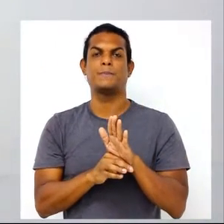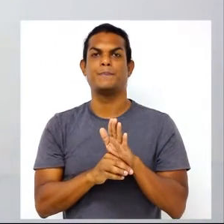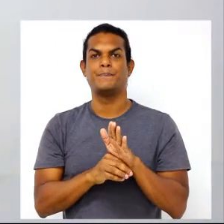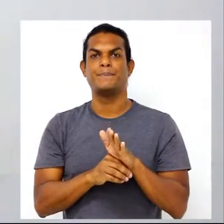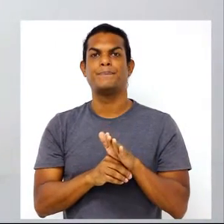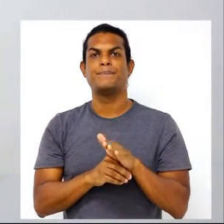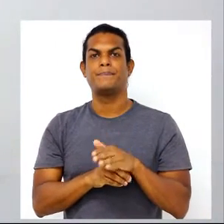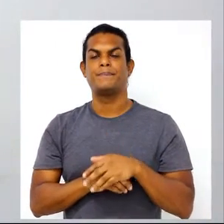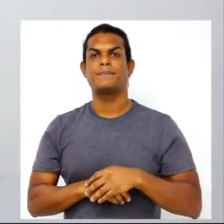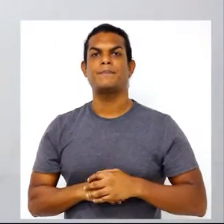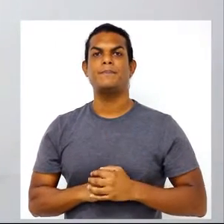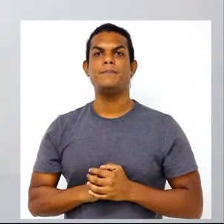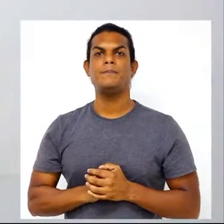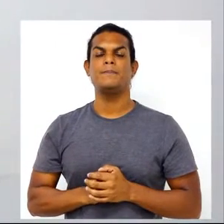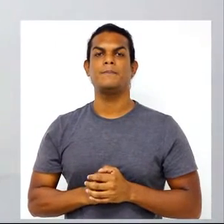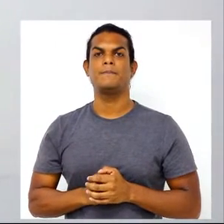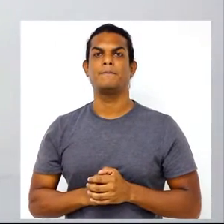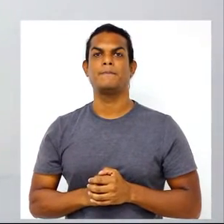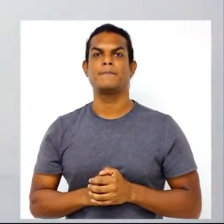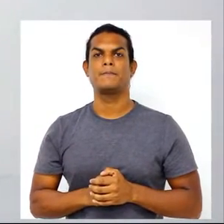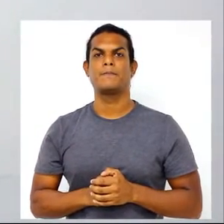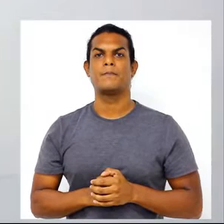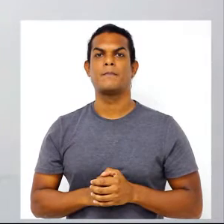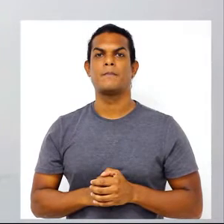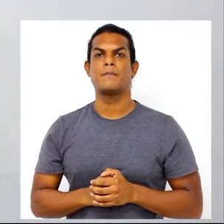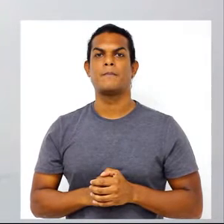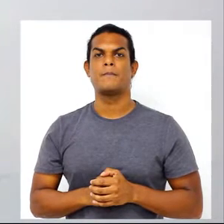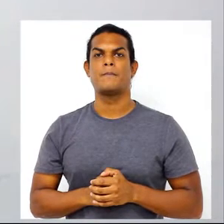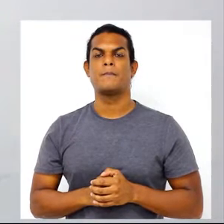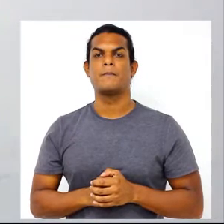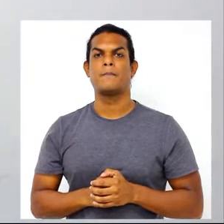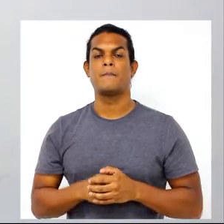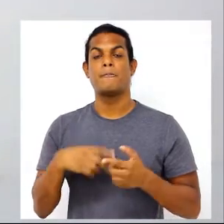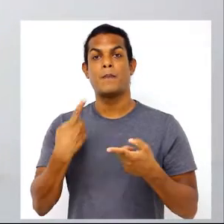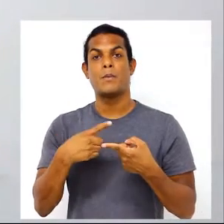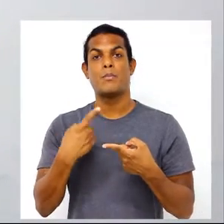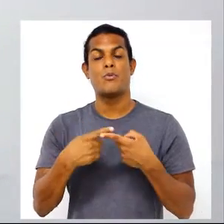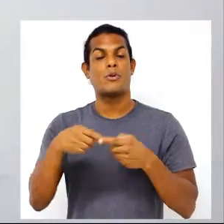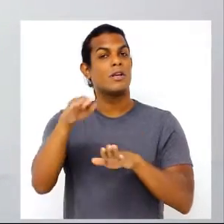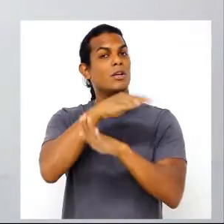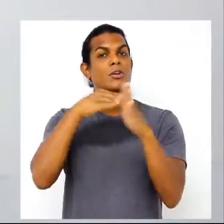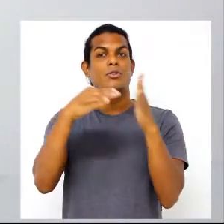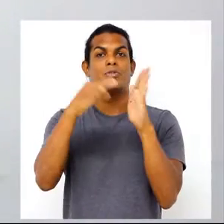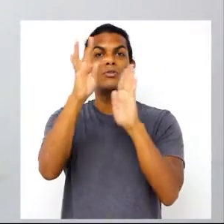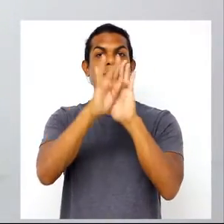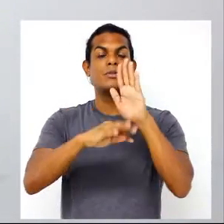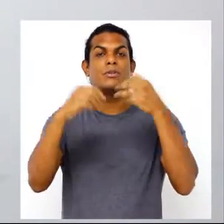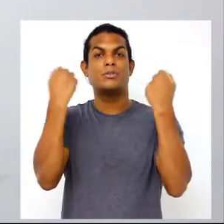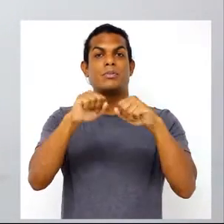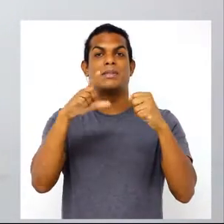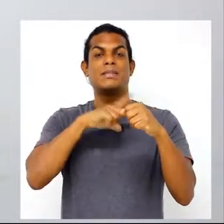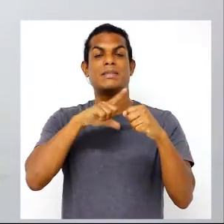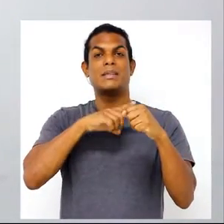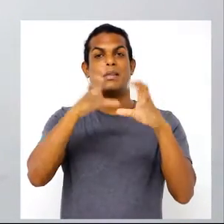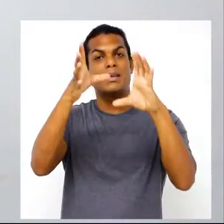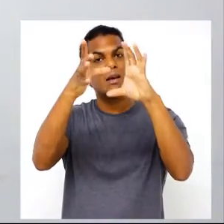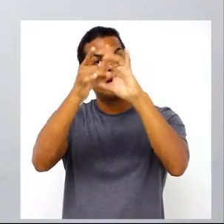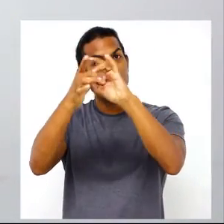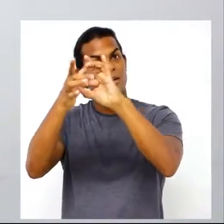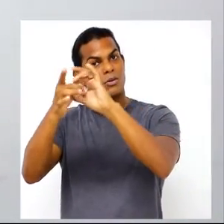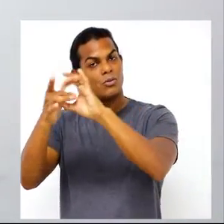ela promove a continuidade do texto, para não perder o fio da unidade, né, que garanta a